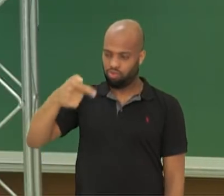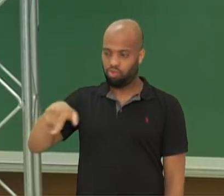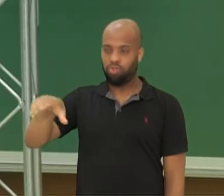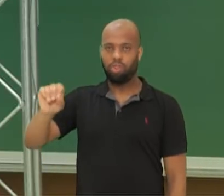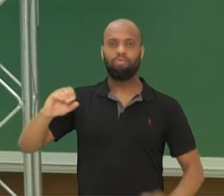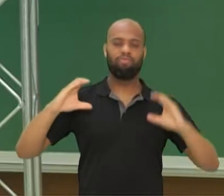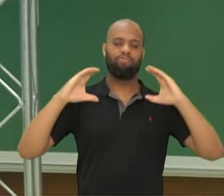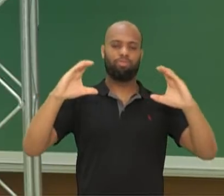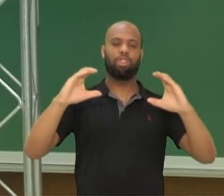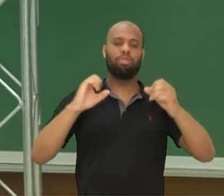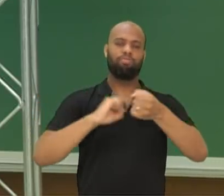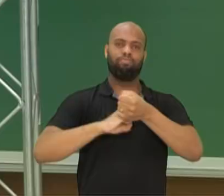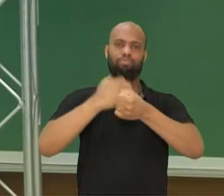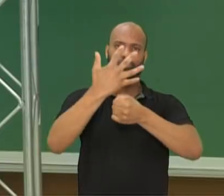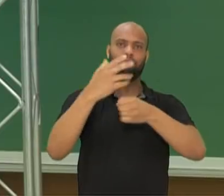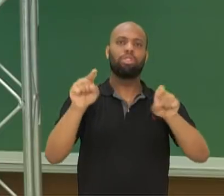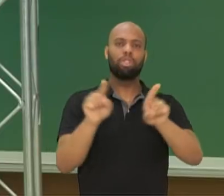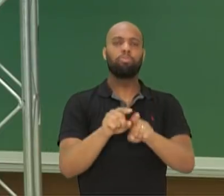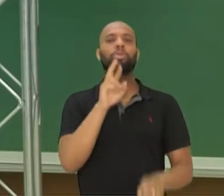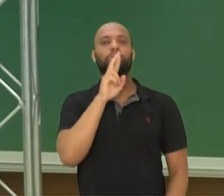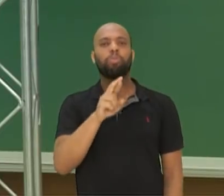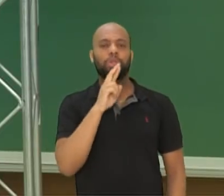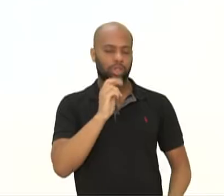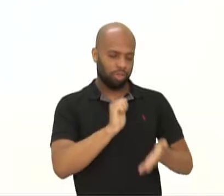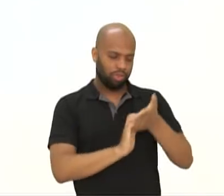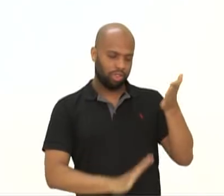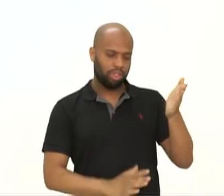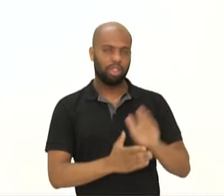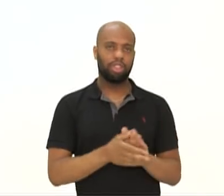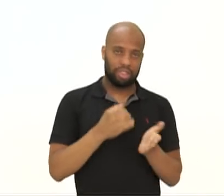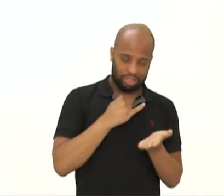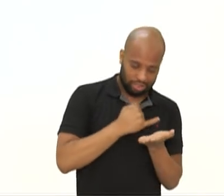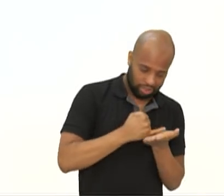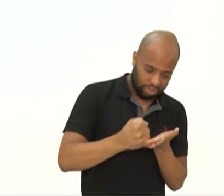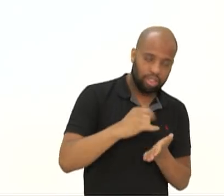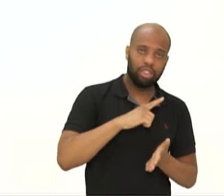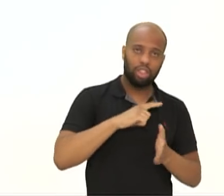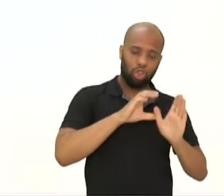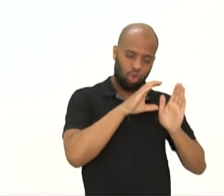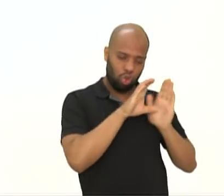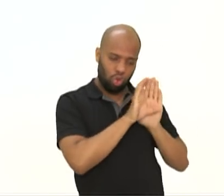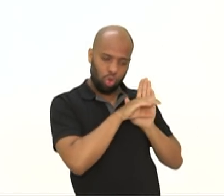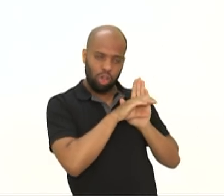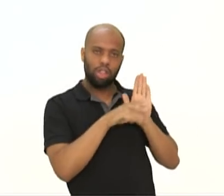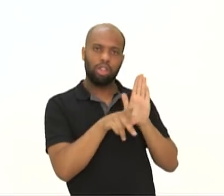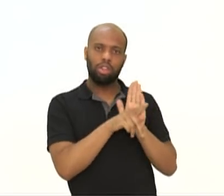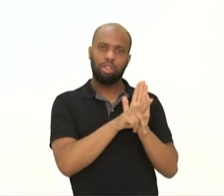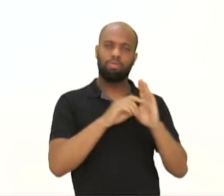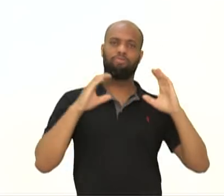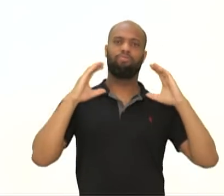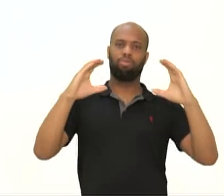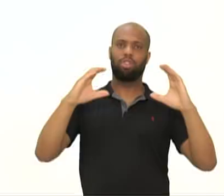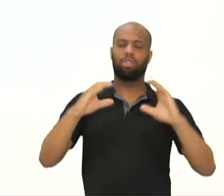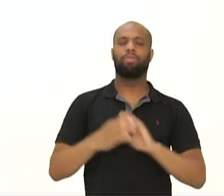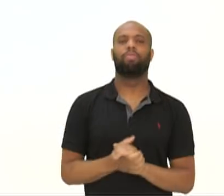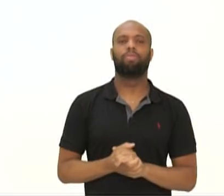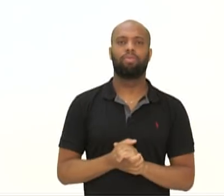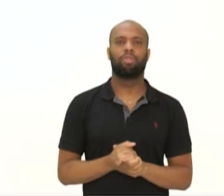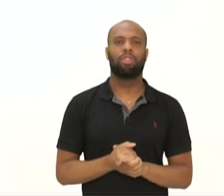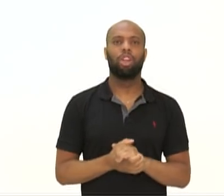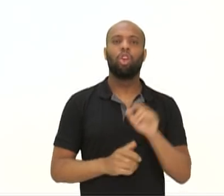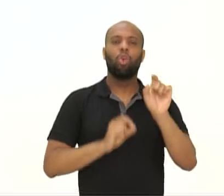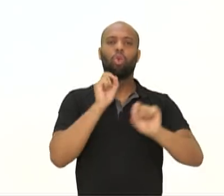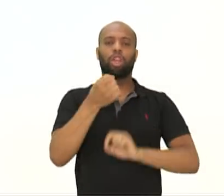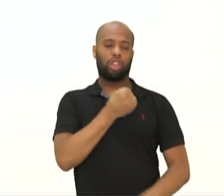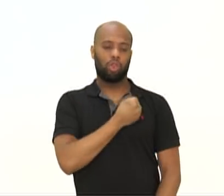alguns exercícios aplicados. Foi tratada a introdução, da definição de função, do seu